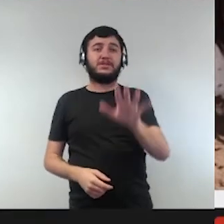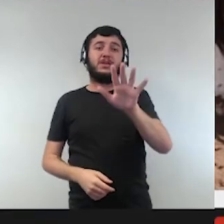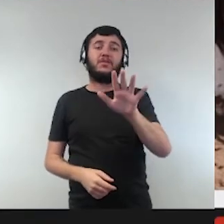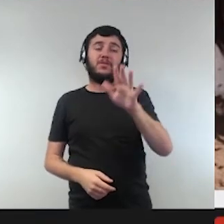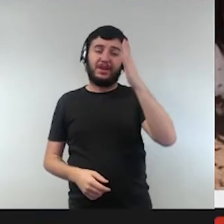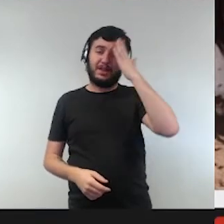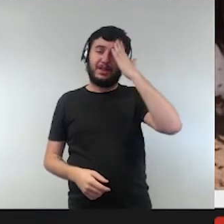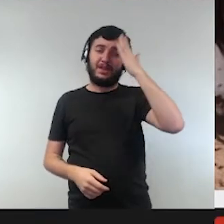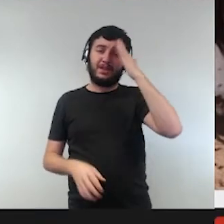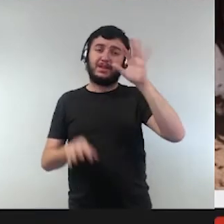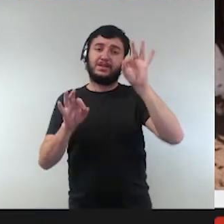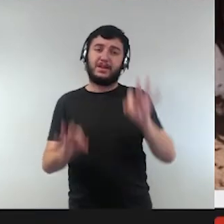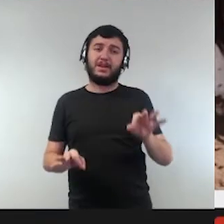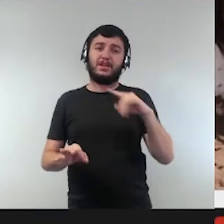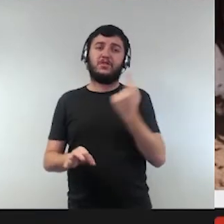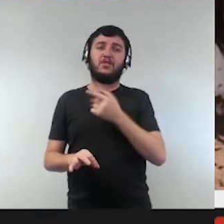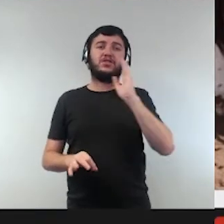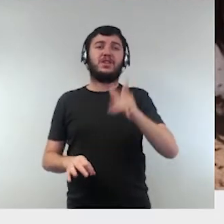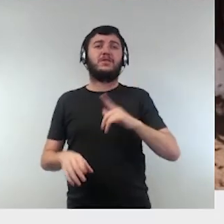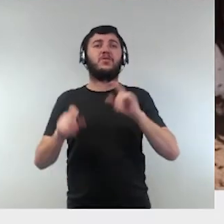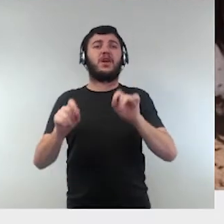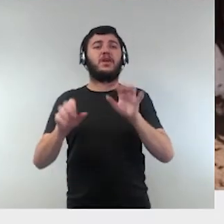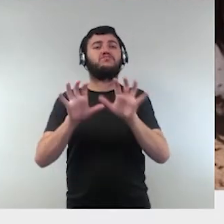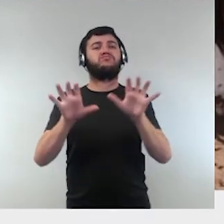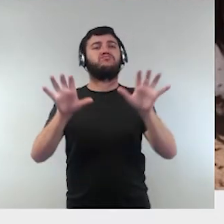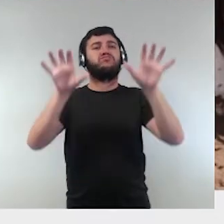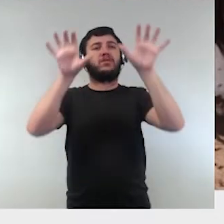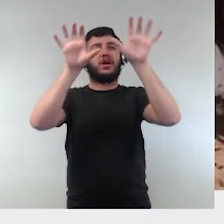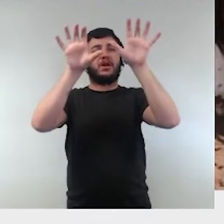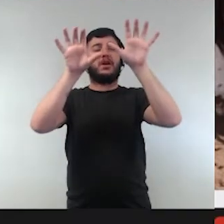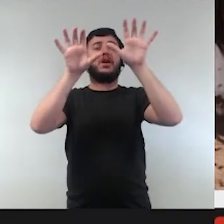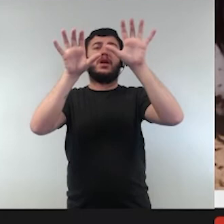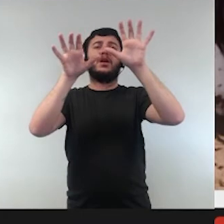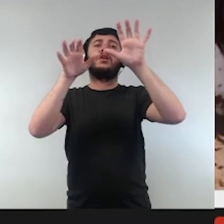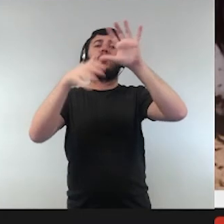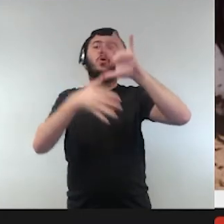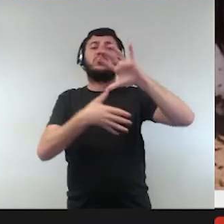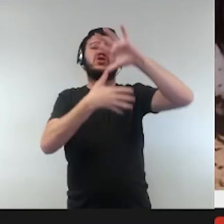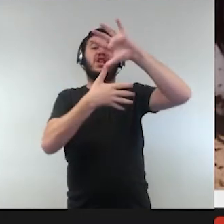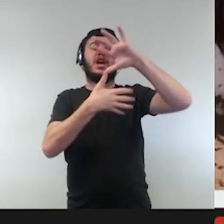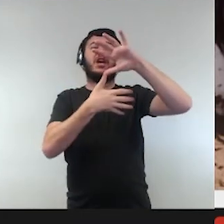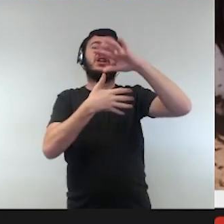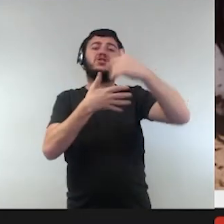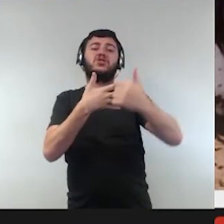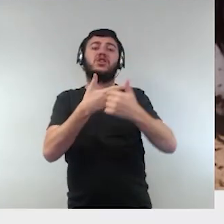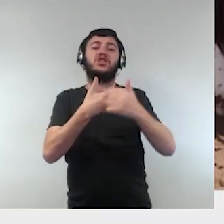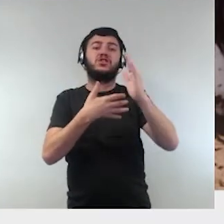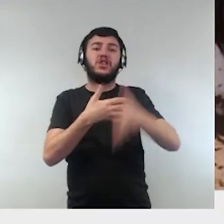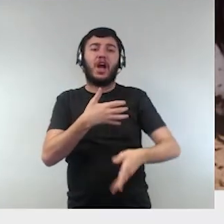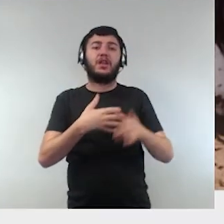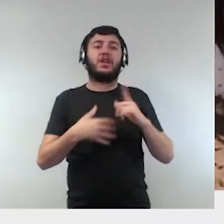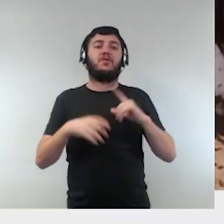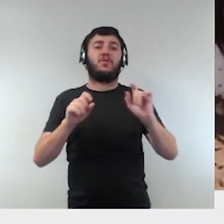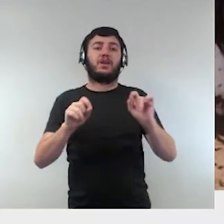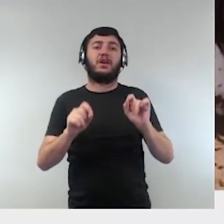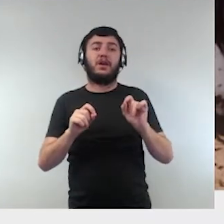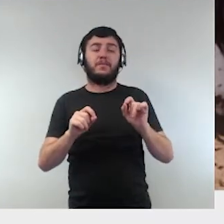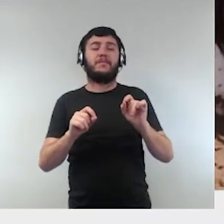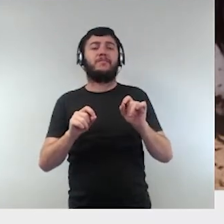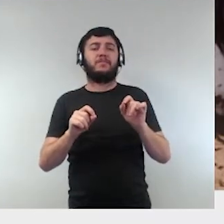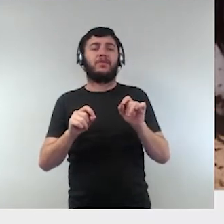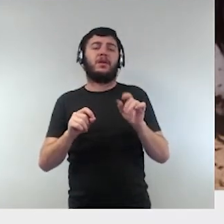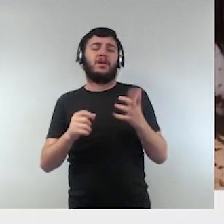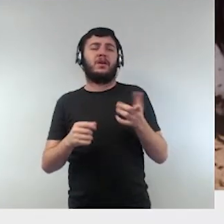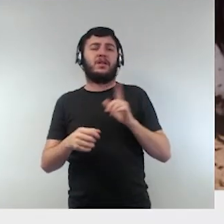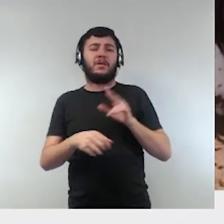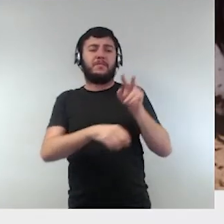de dimensões continentais. E como dimensões continentais, a proteção do direito dos animais, ela passa além de um